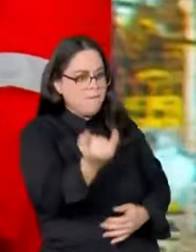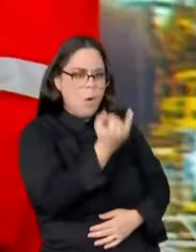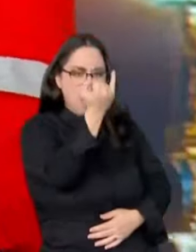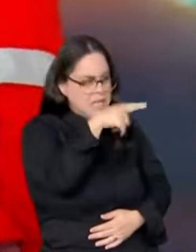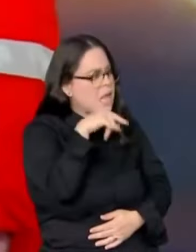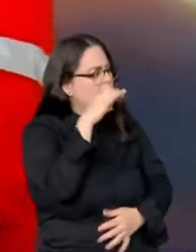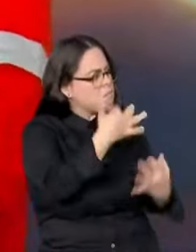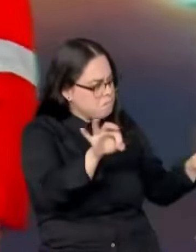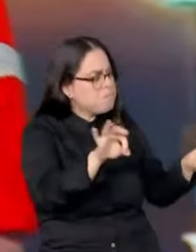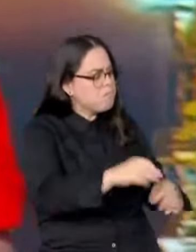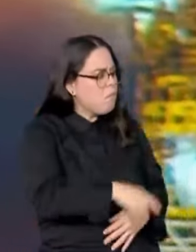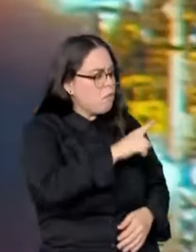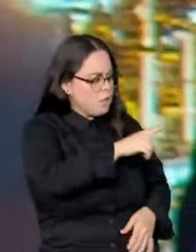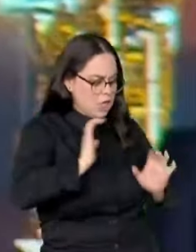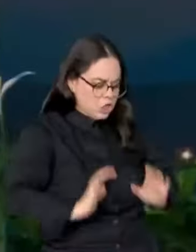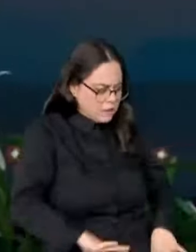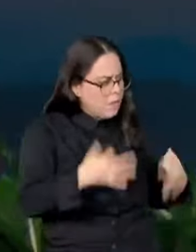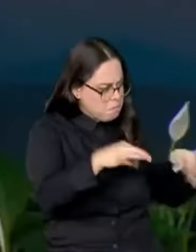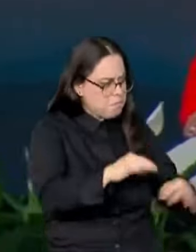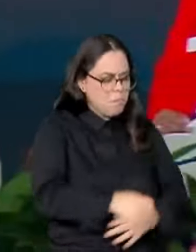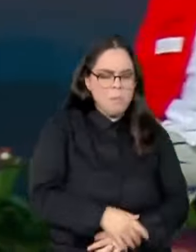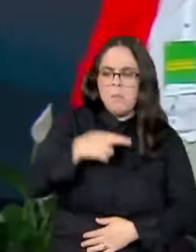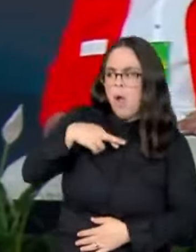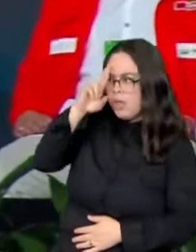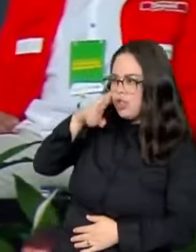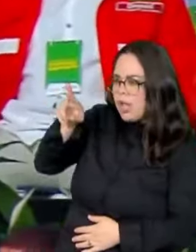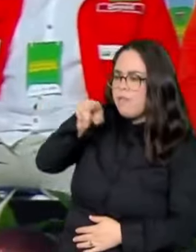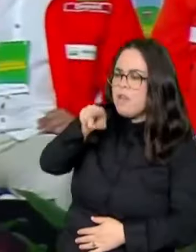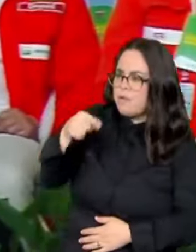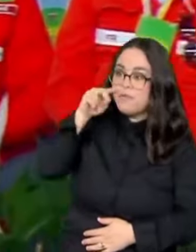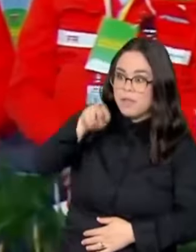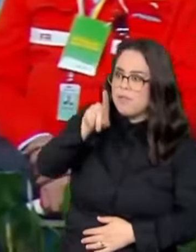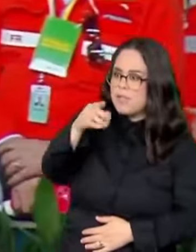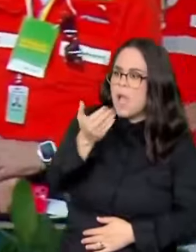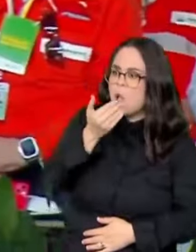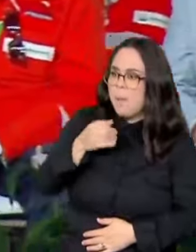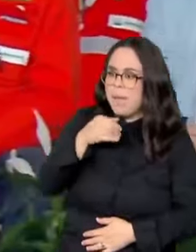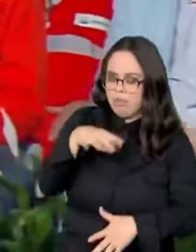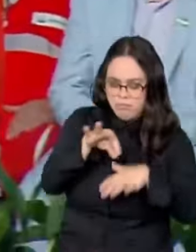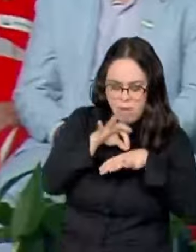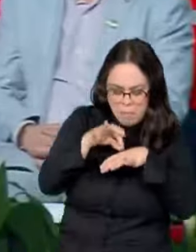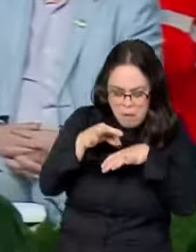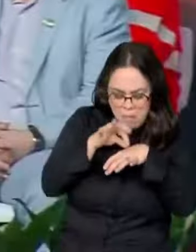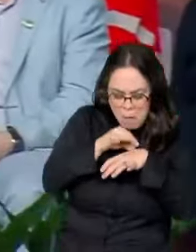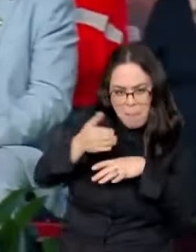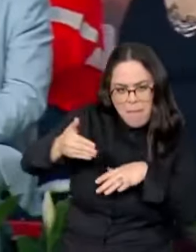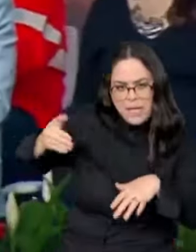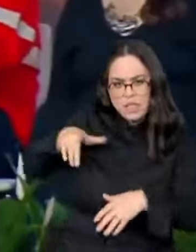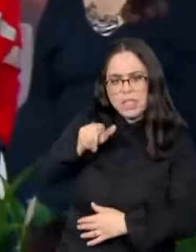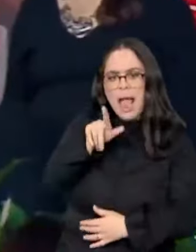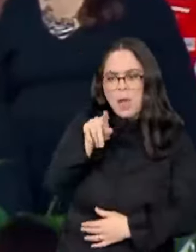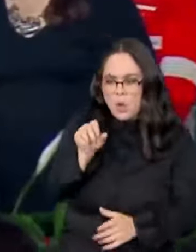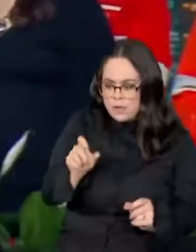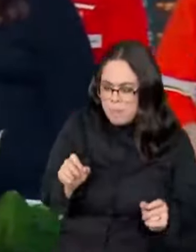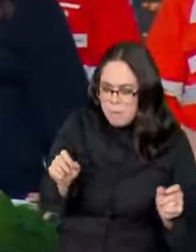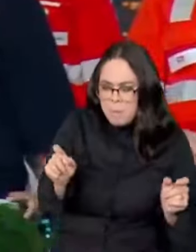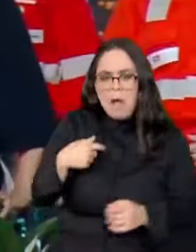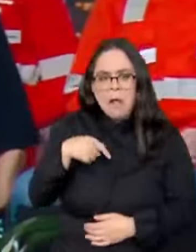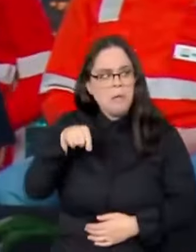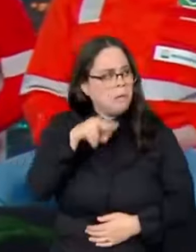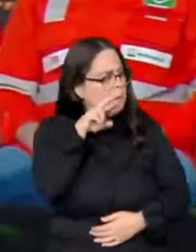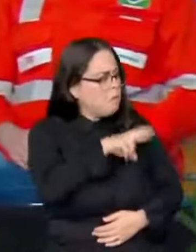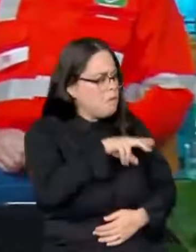digno. Patrão, eu vi que o senhor está comendo lagosta e caviar. E o patrão: muito bem, você